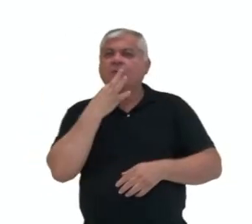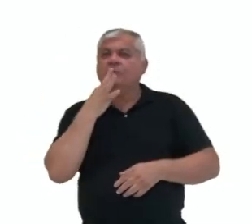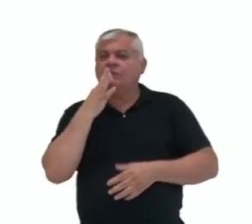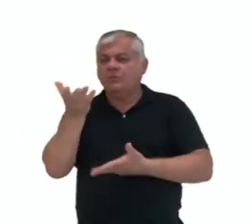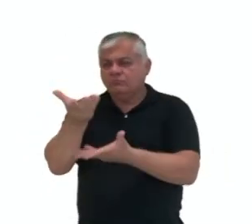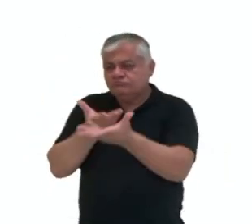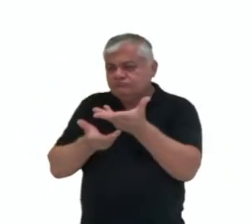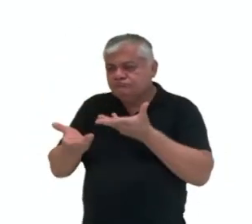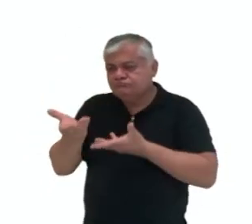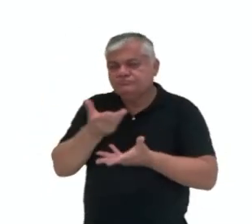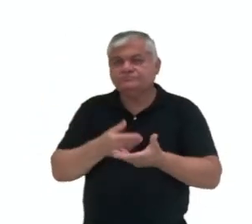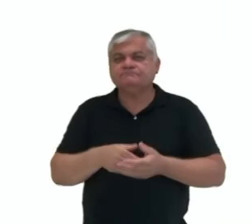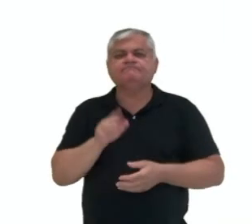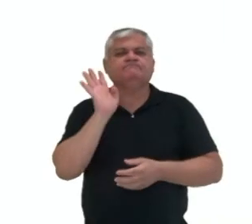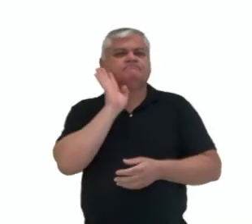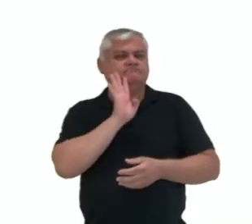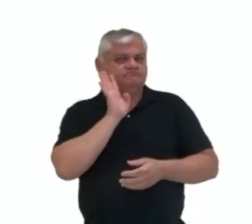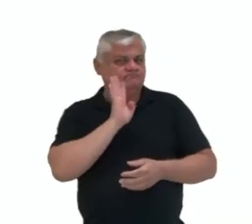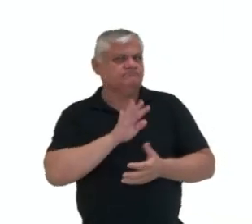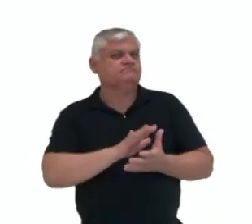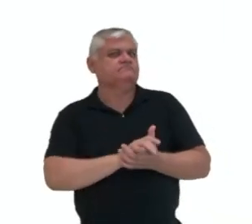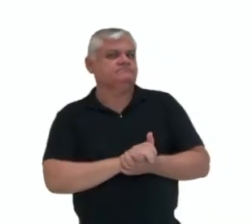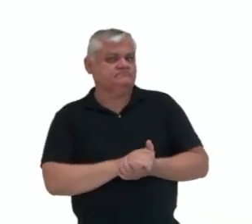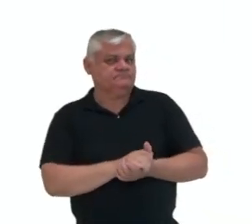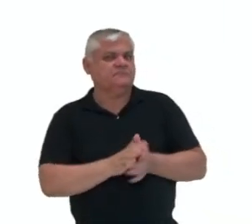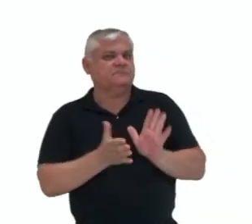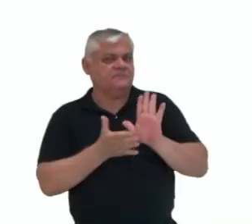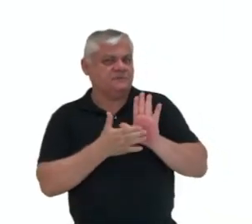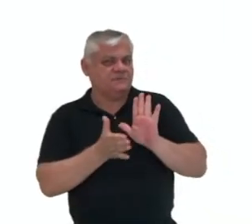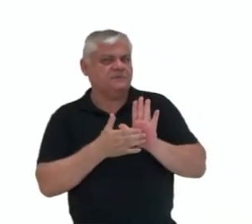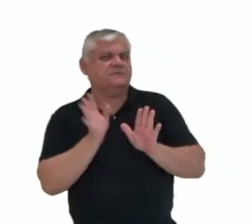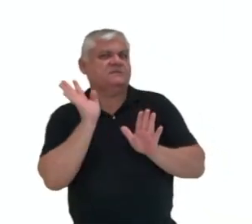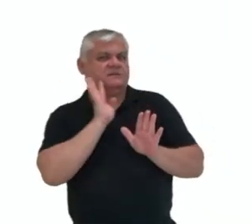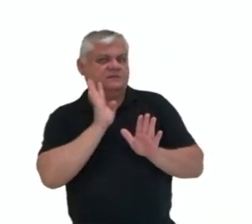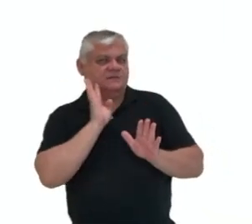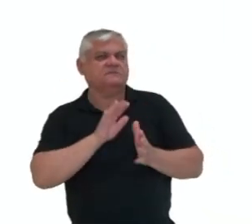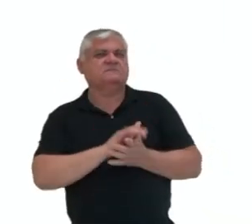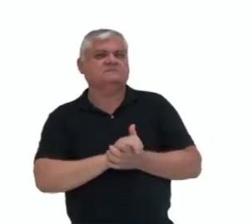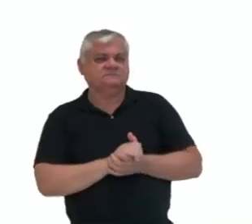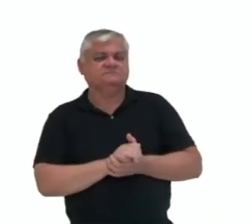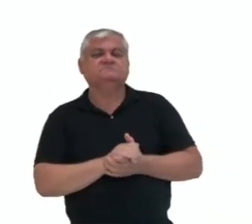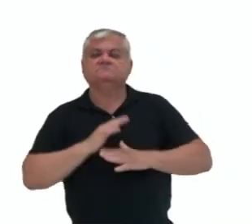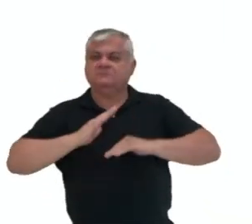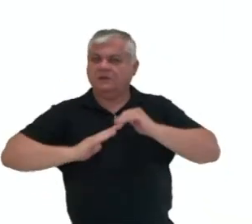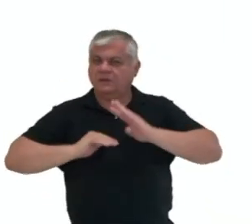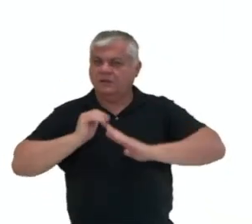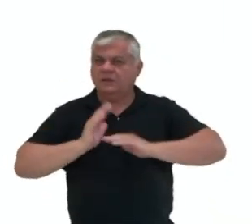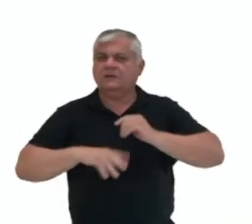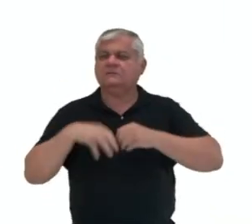a outra. Bacana isso, né? Uma proposta de intervenção bem